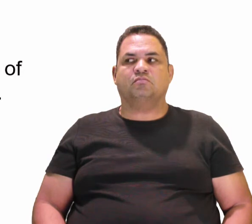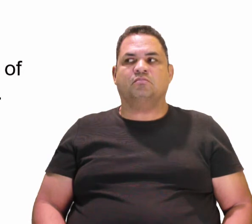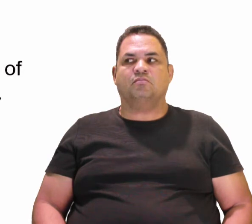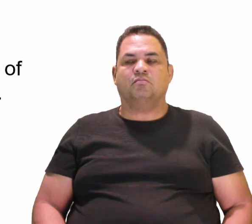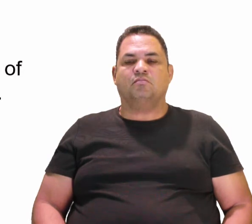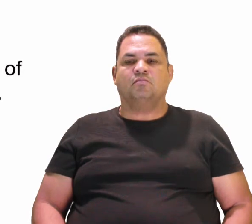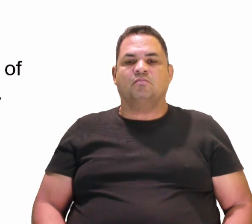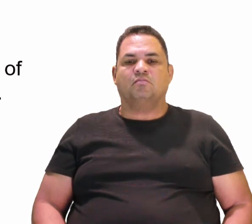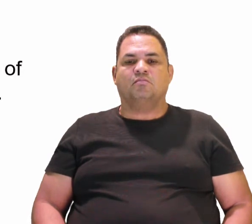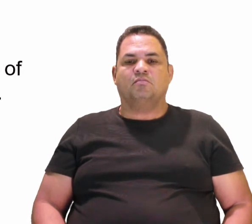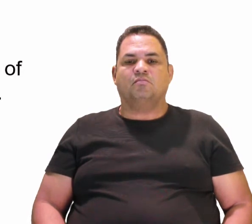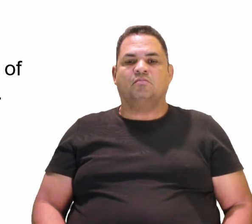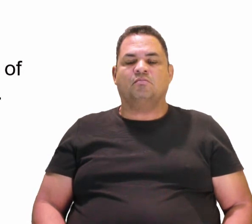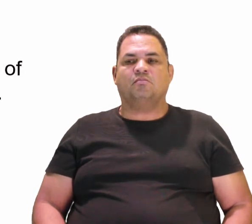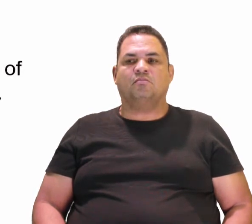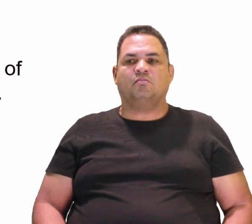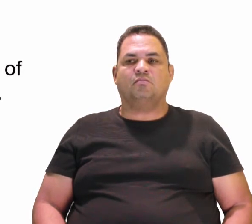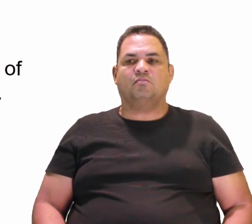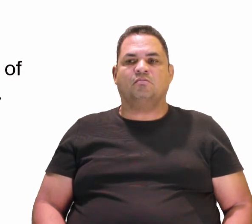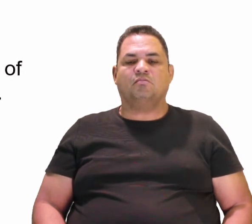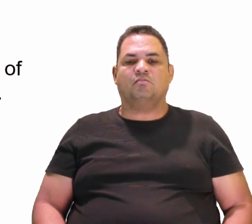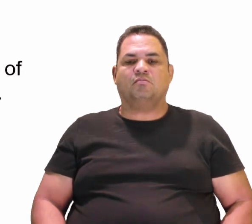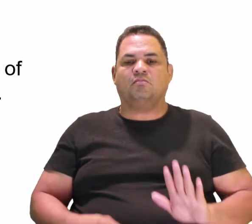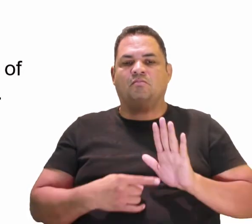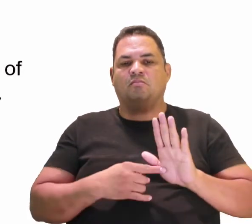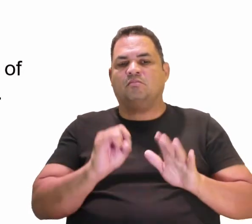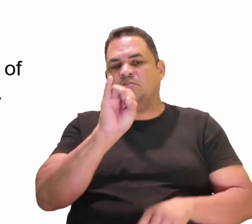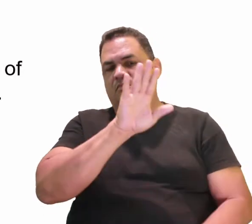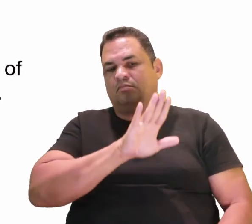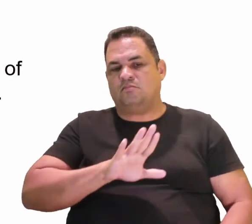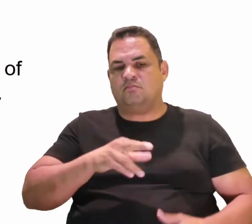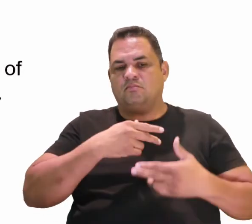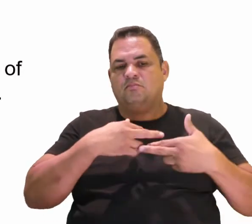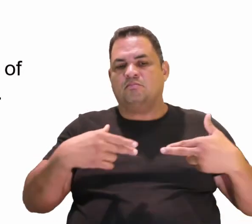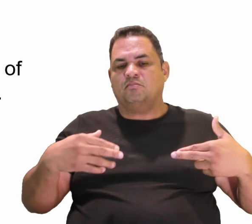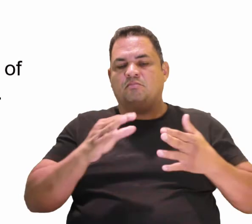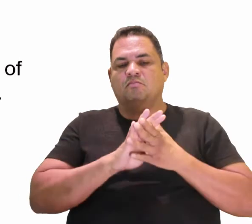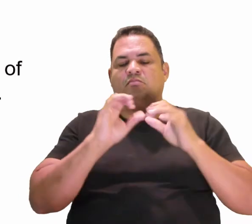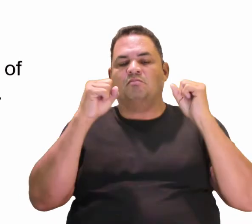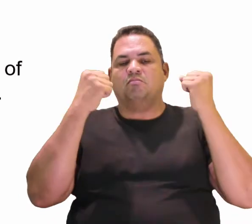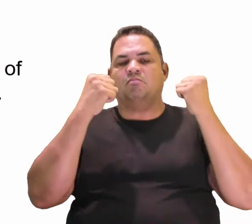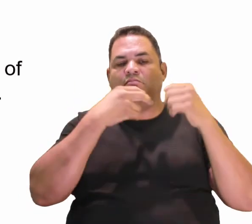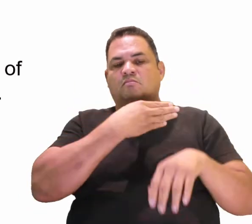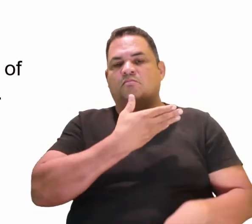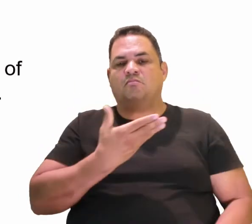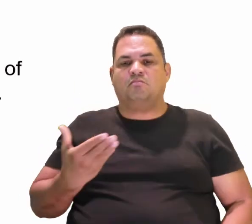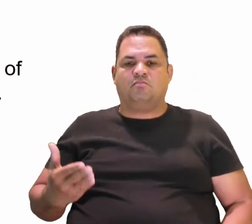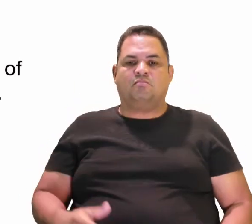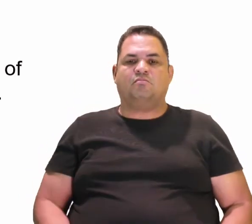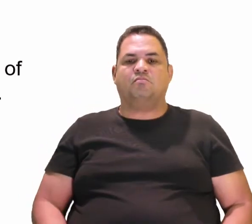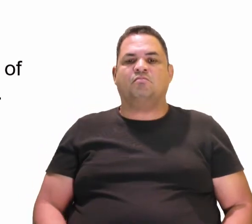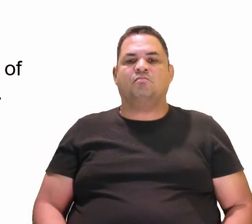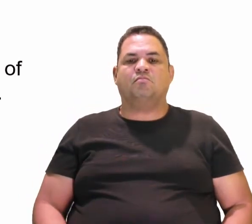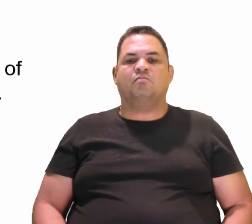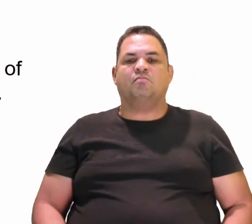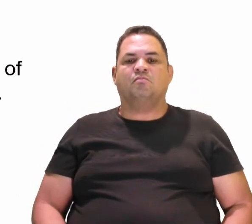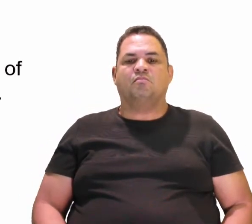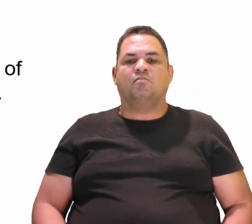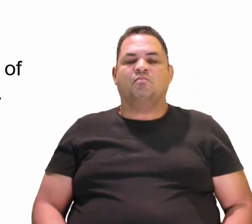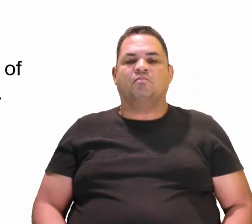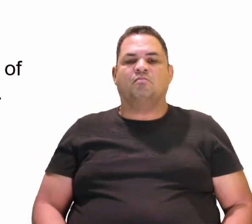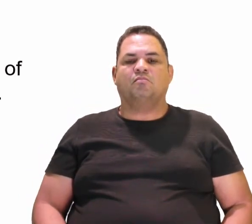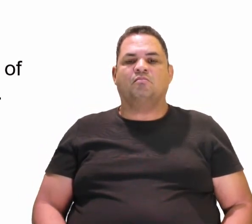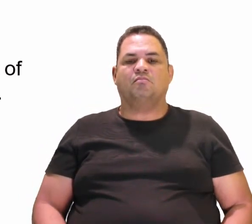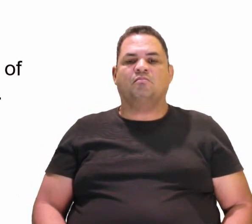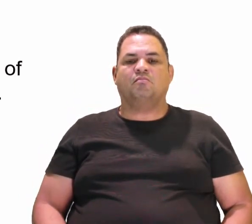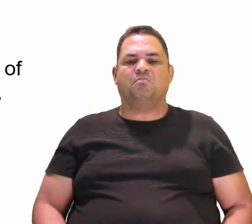get physical, aqui como tá mostrando as nossas imagens de várias atividades físicas. Be lazy, be lazy. Será